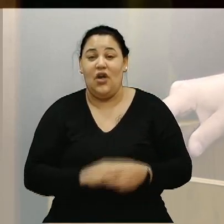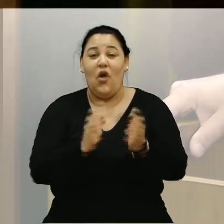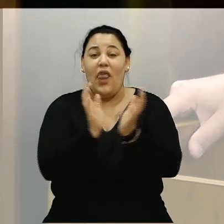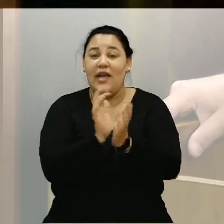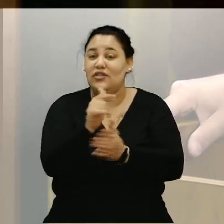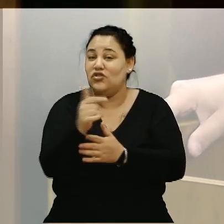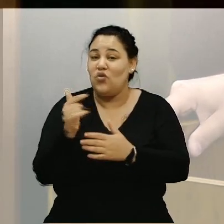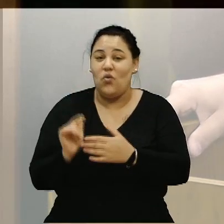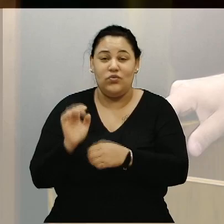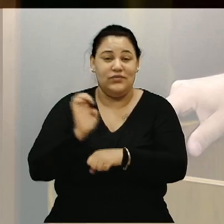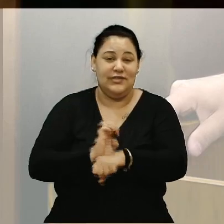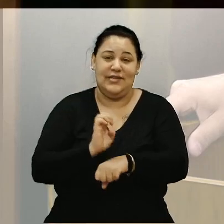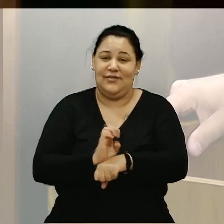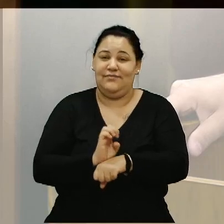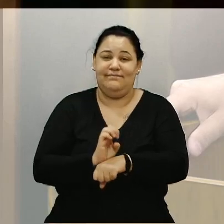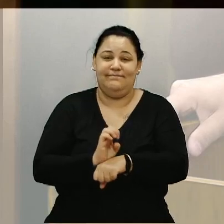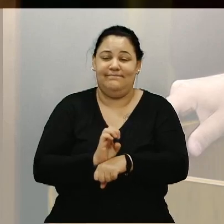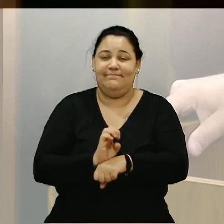estados.